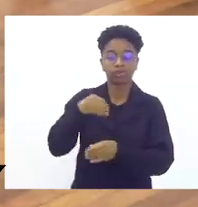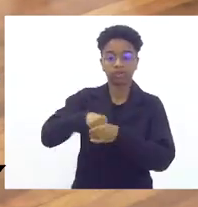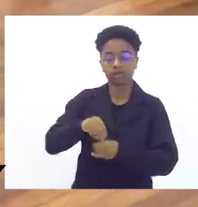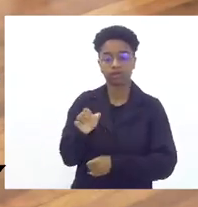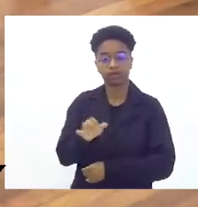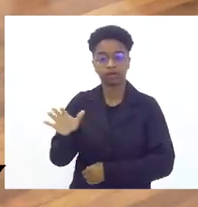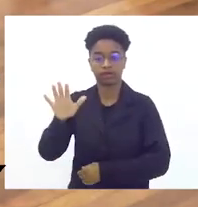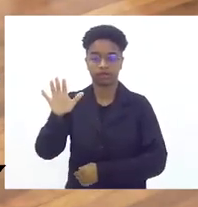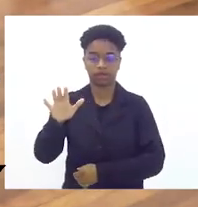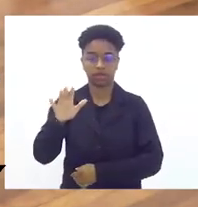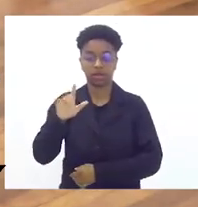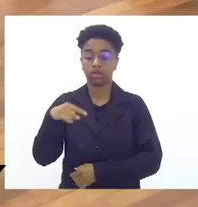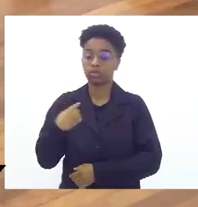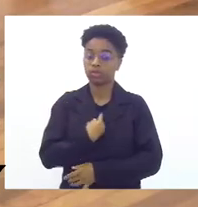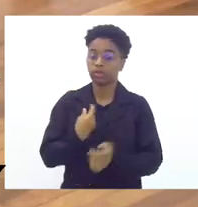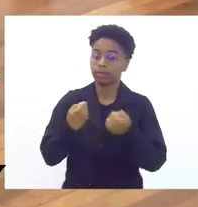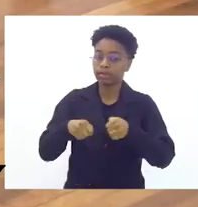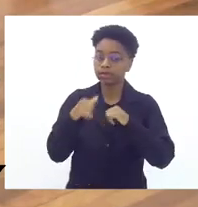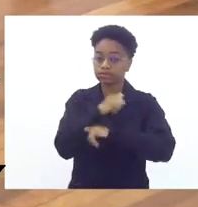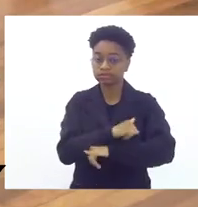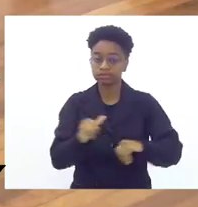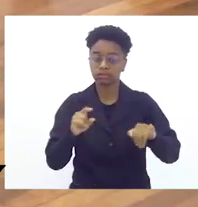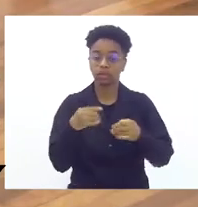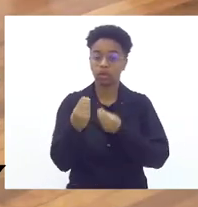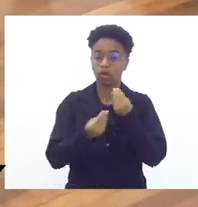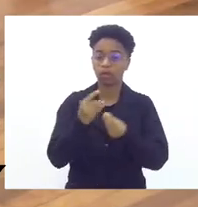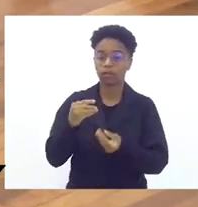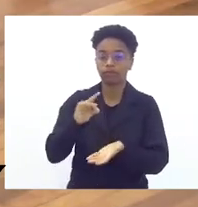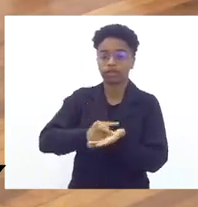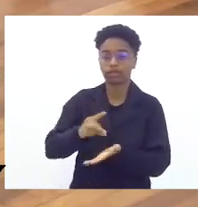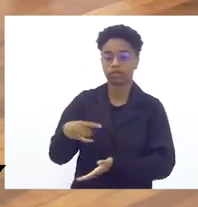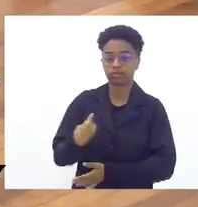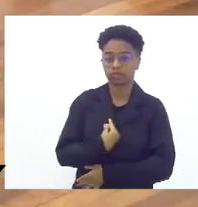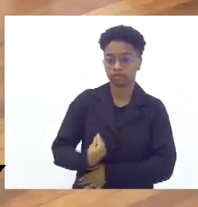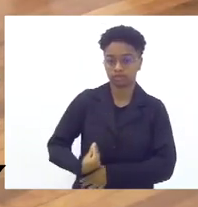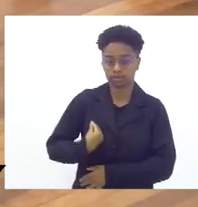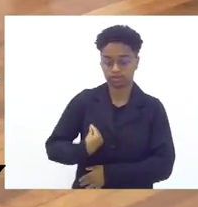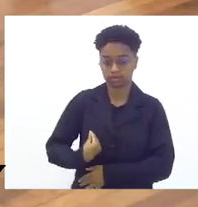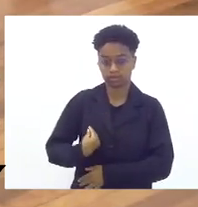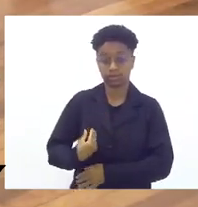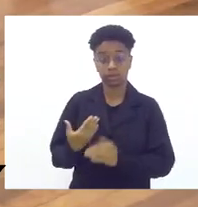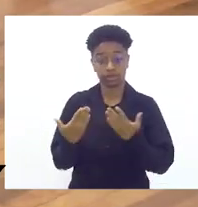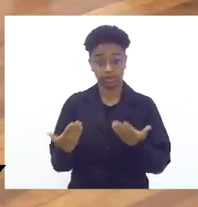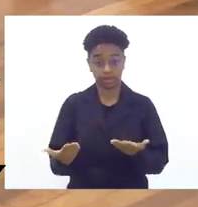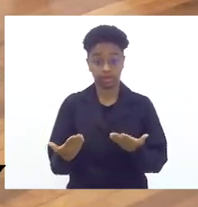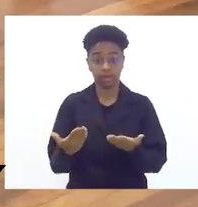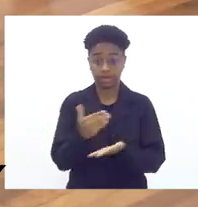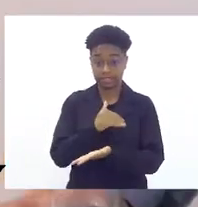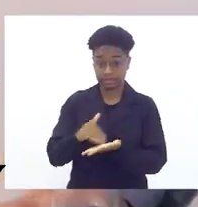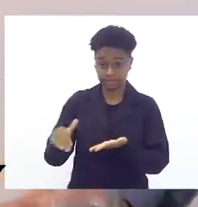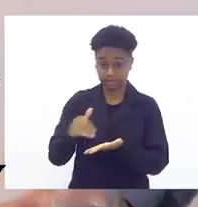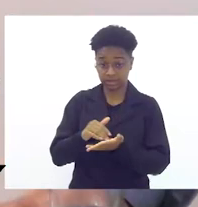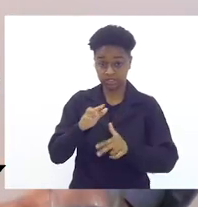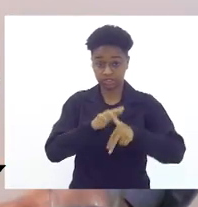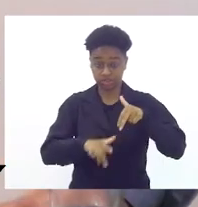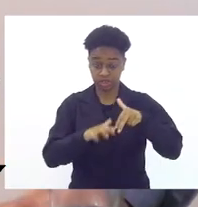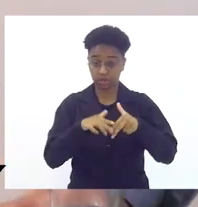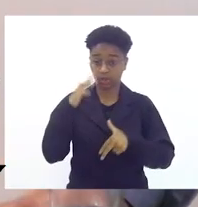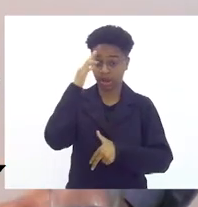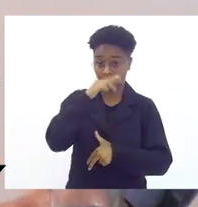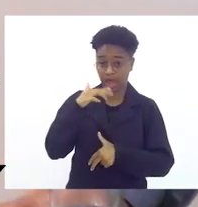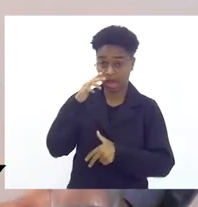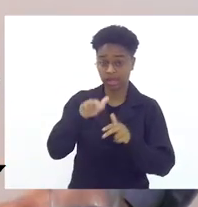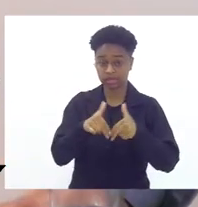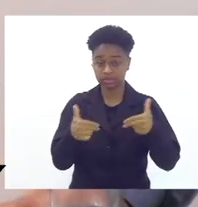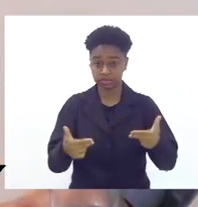para dizer a nossa realidade então nós enquanto Secretaria de gênero raça e etnia